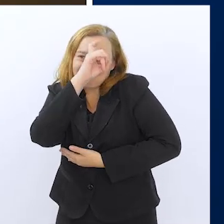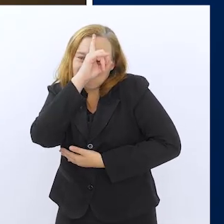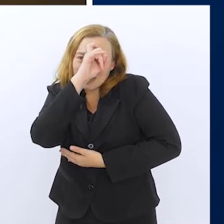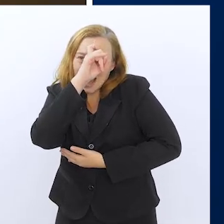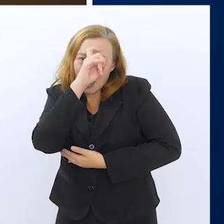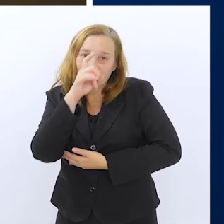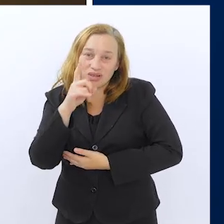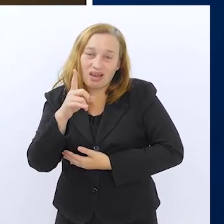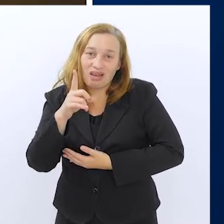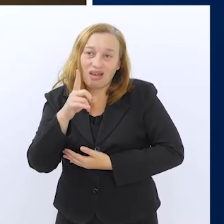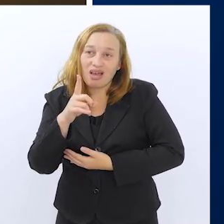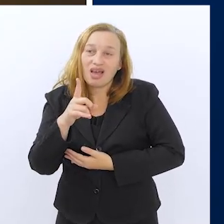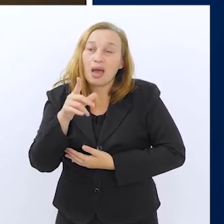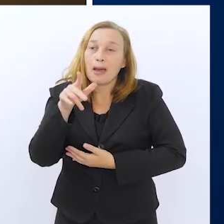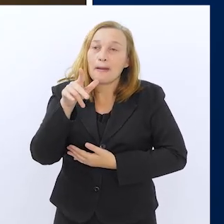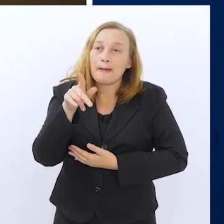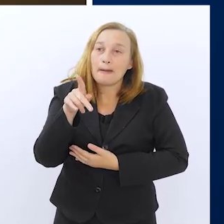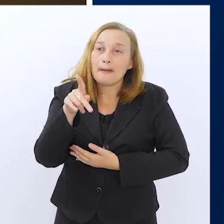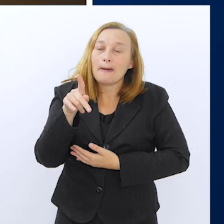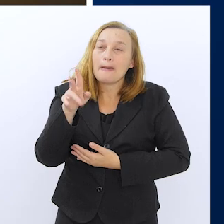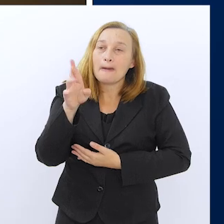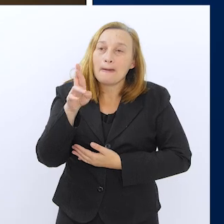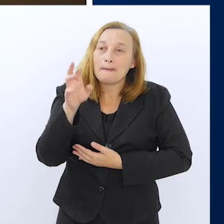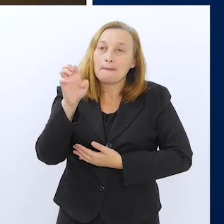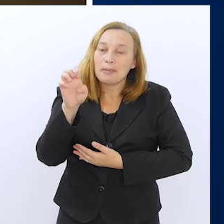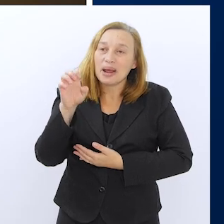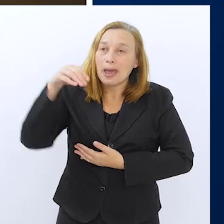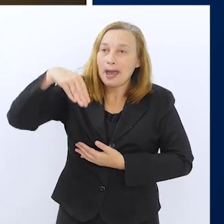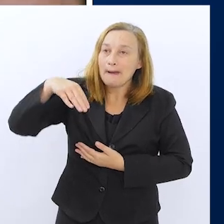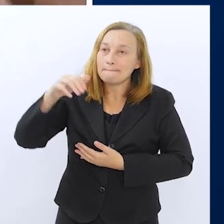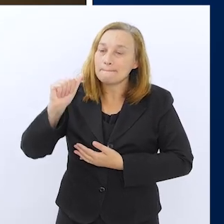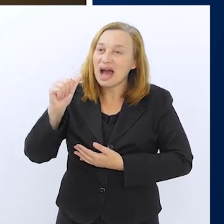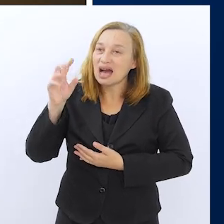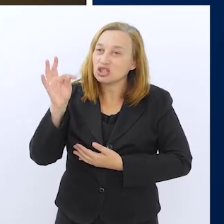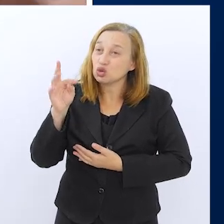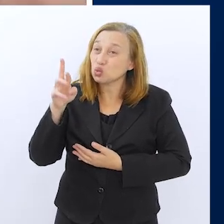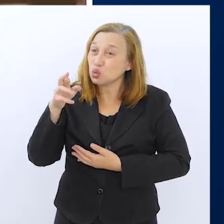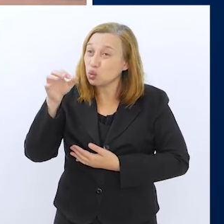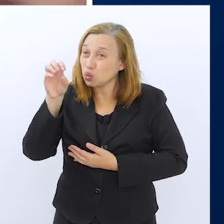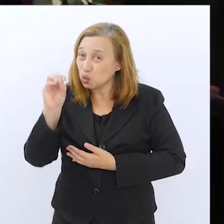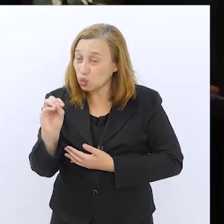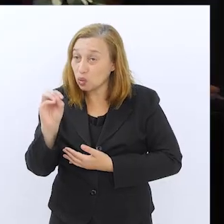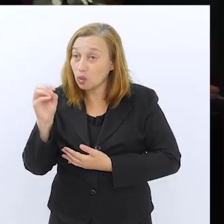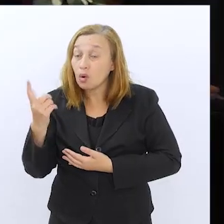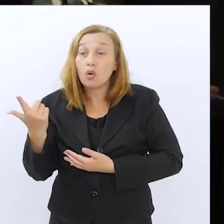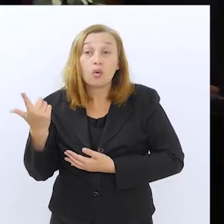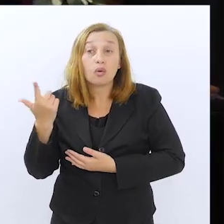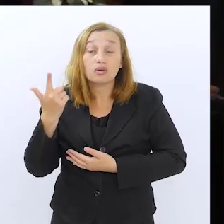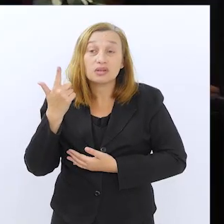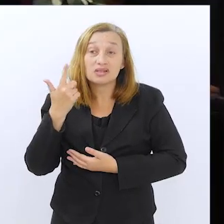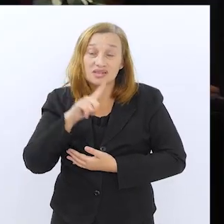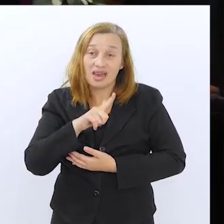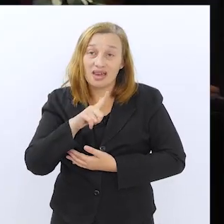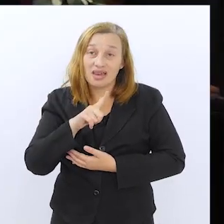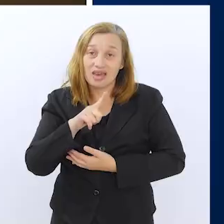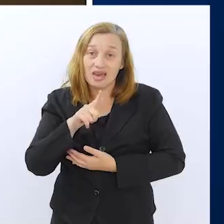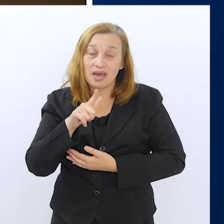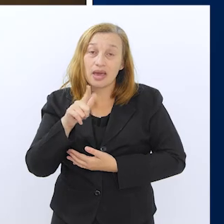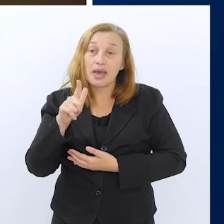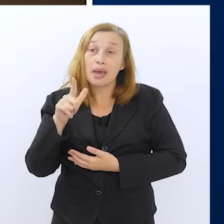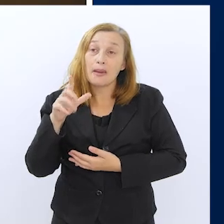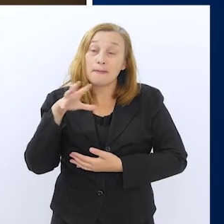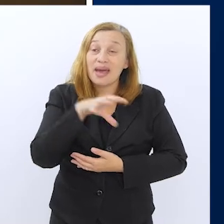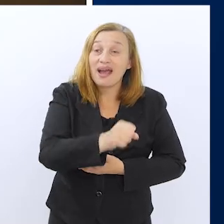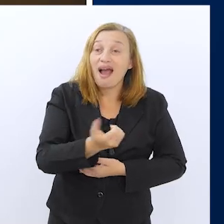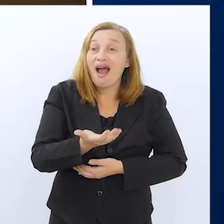estão internados, né, em UTI neonatal, eles acabam suprindo, né, mais esse estoque que